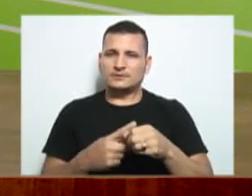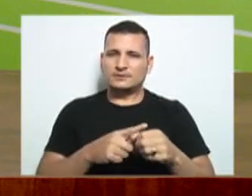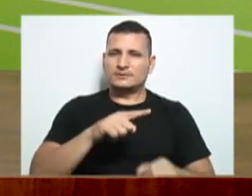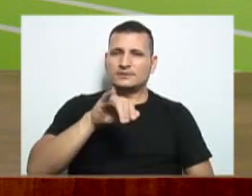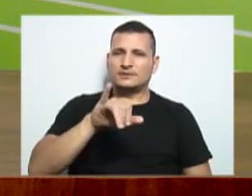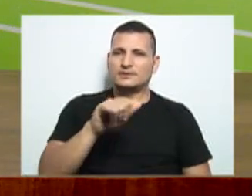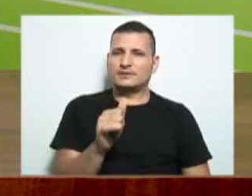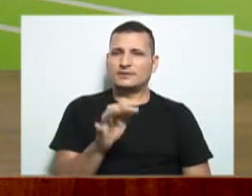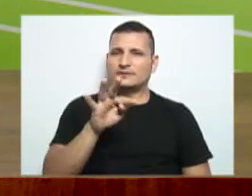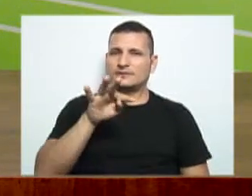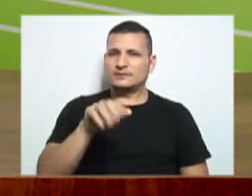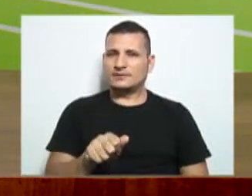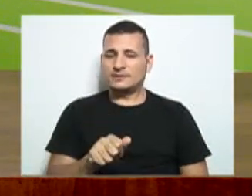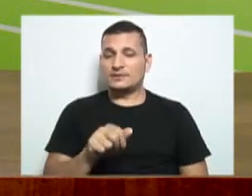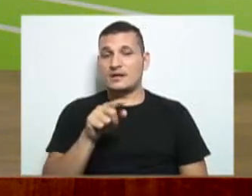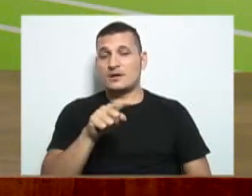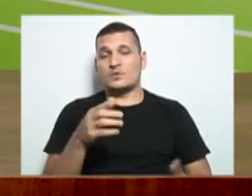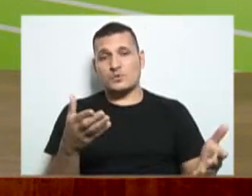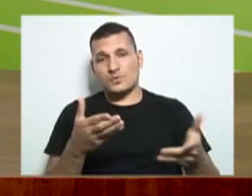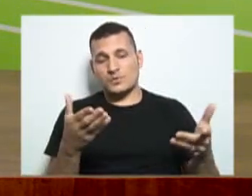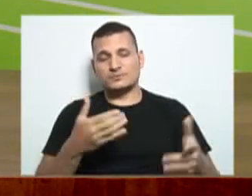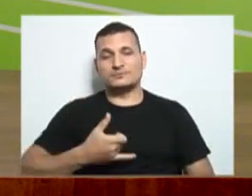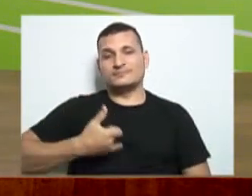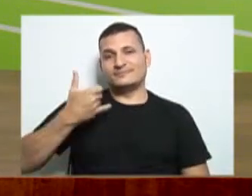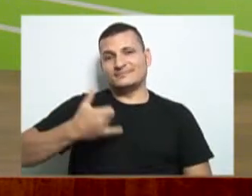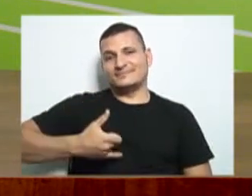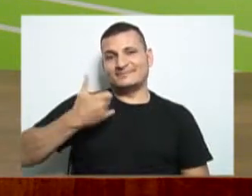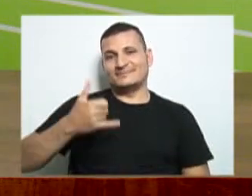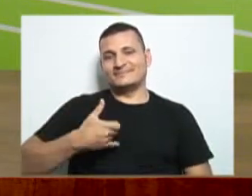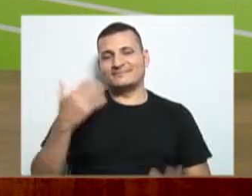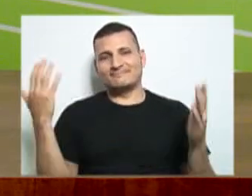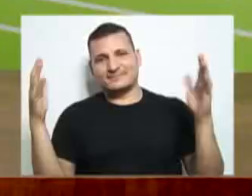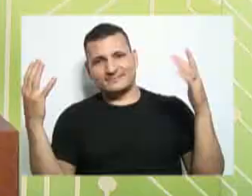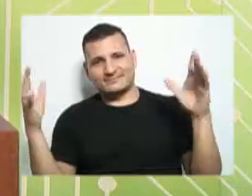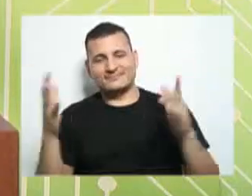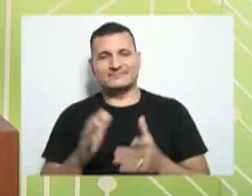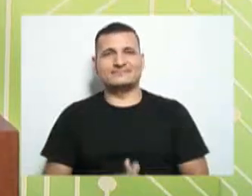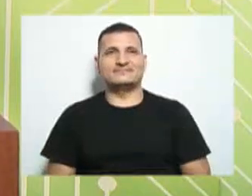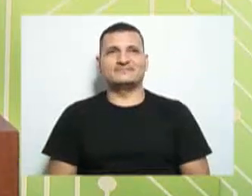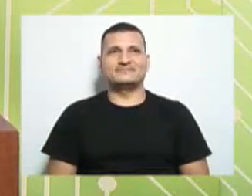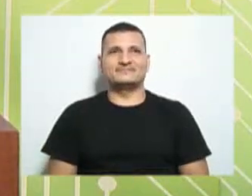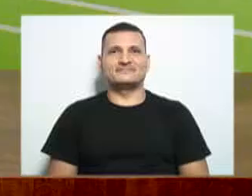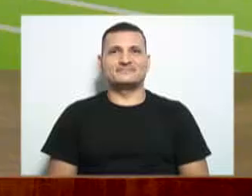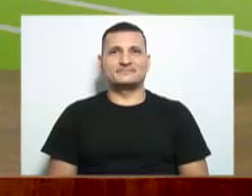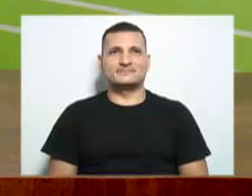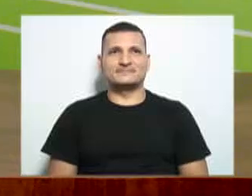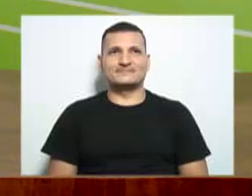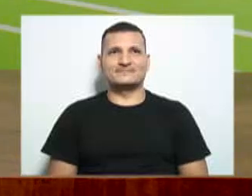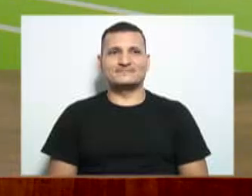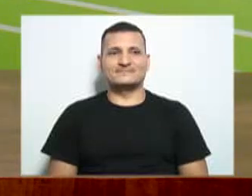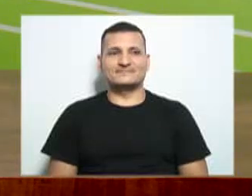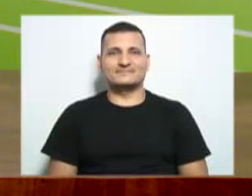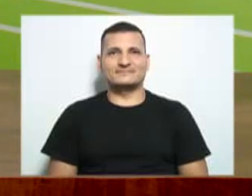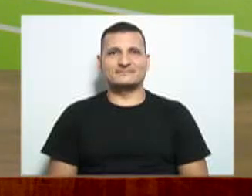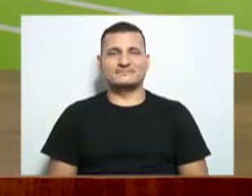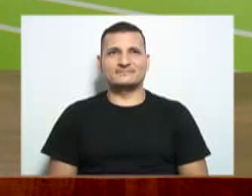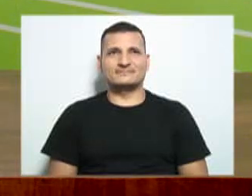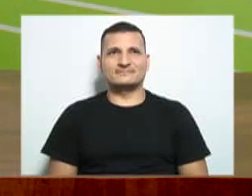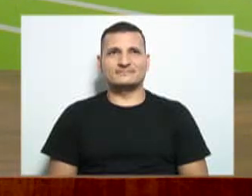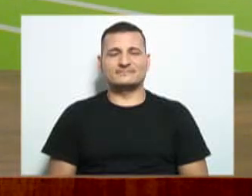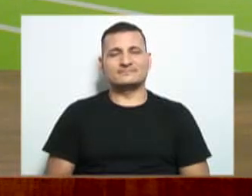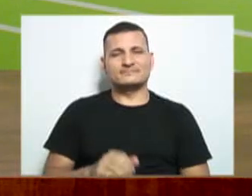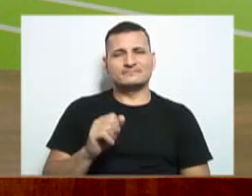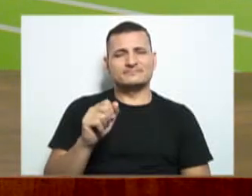hoje ela está completando mais um ano de vida. Parabéns, Emily. É o professor